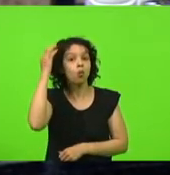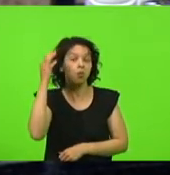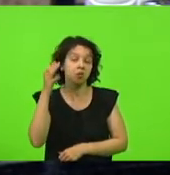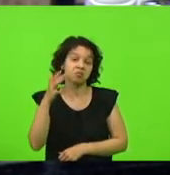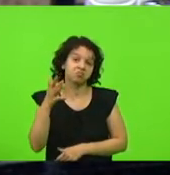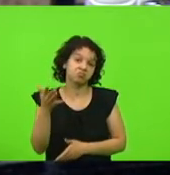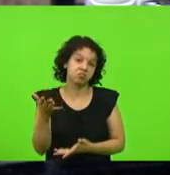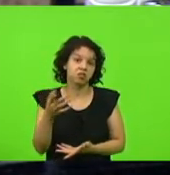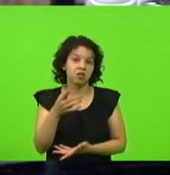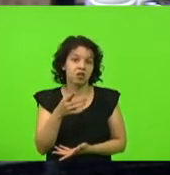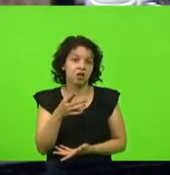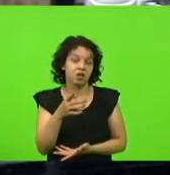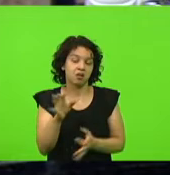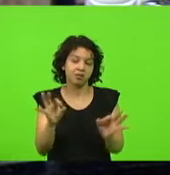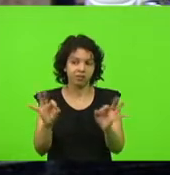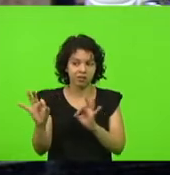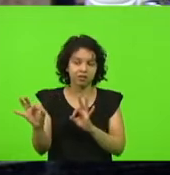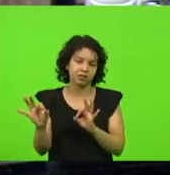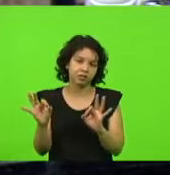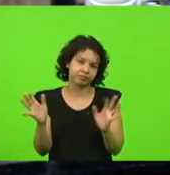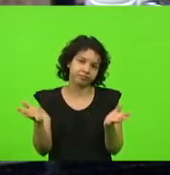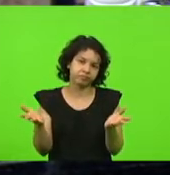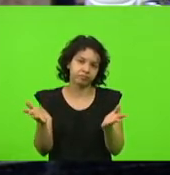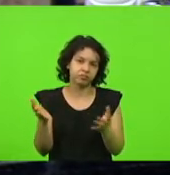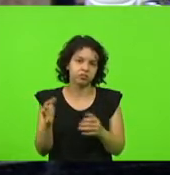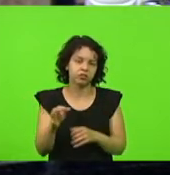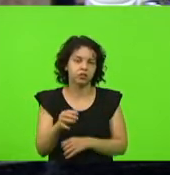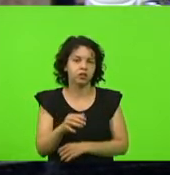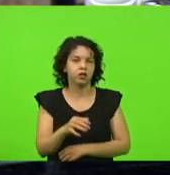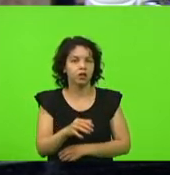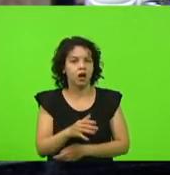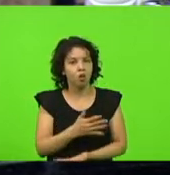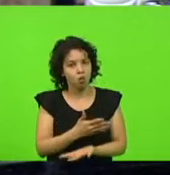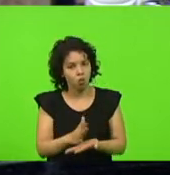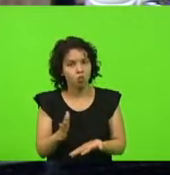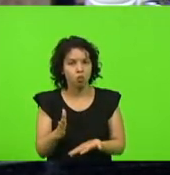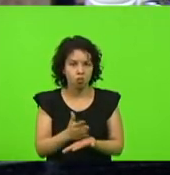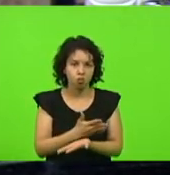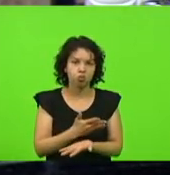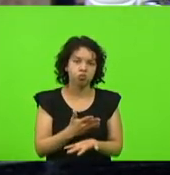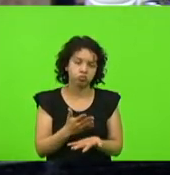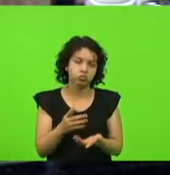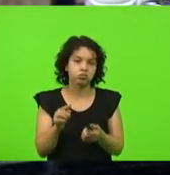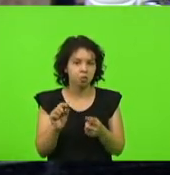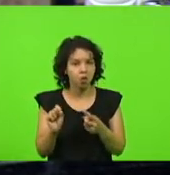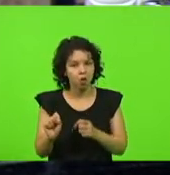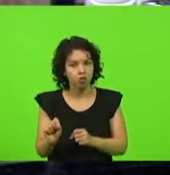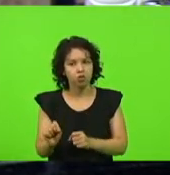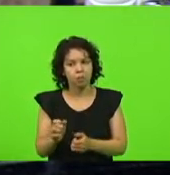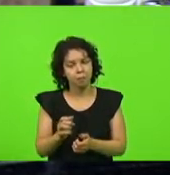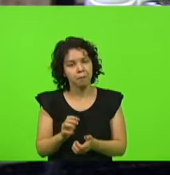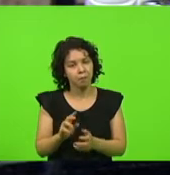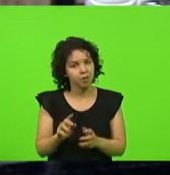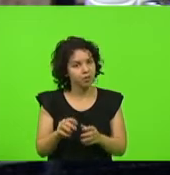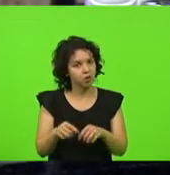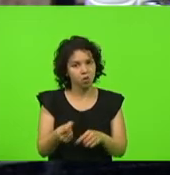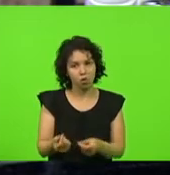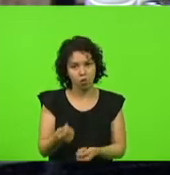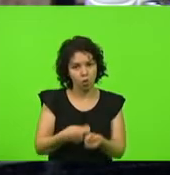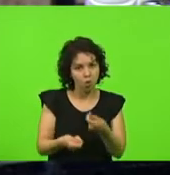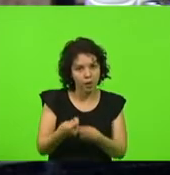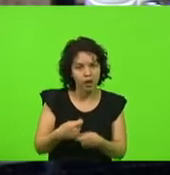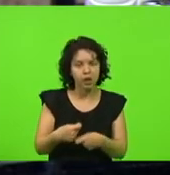relativamente, não é de ninguém, pontualmente, em alguns quesitos. Mas ela foi um desastre para a economia no mundo